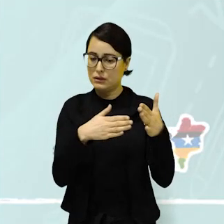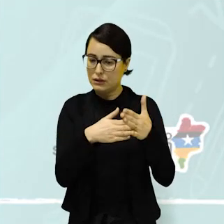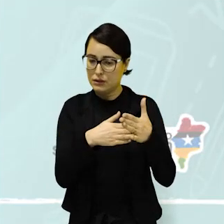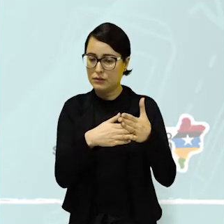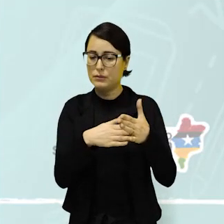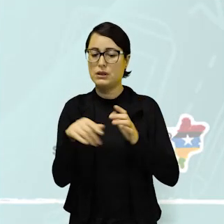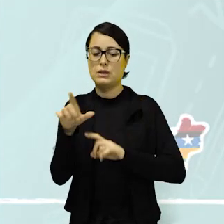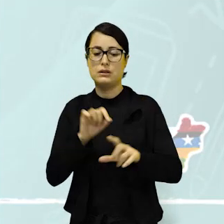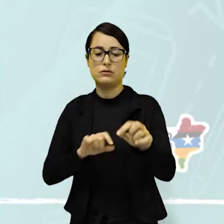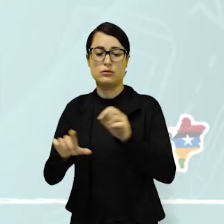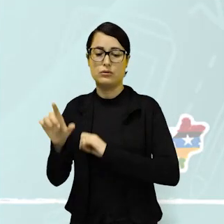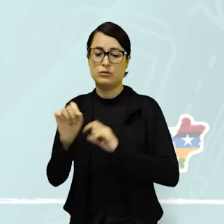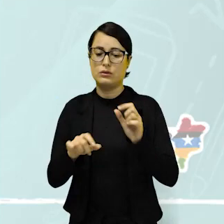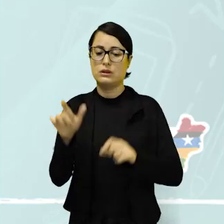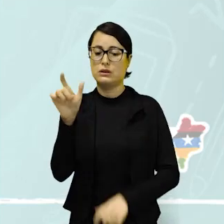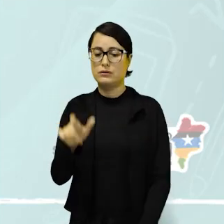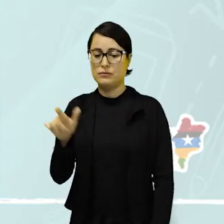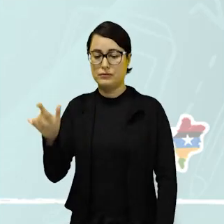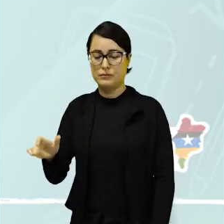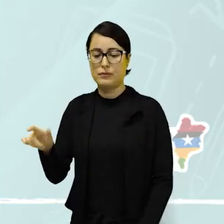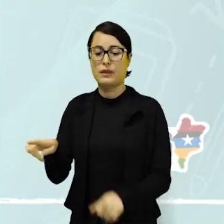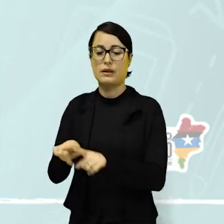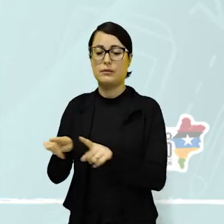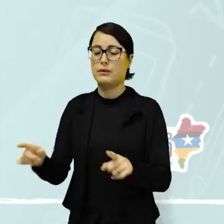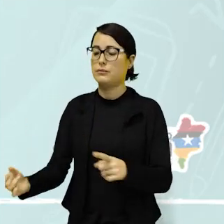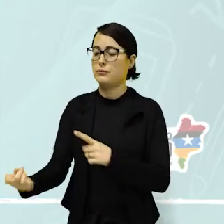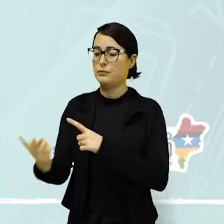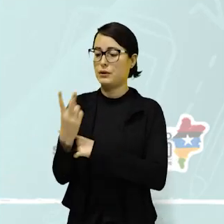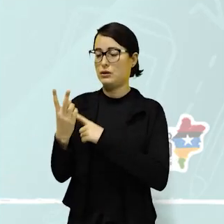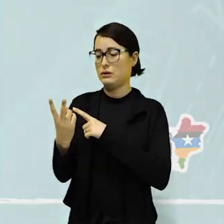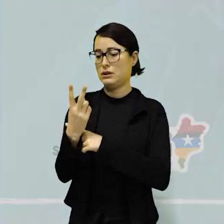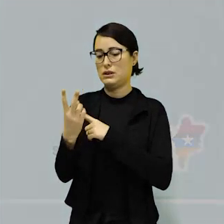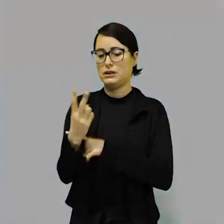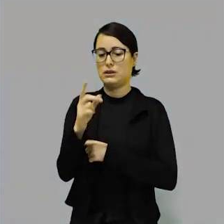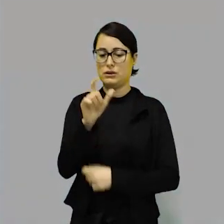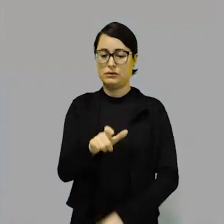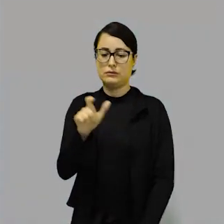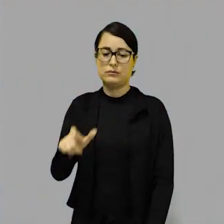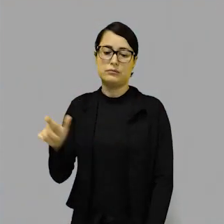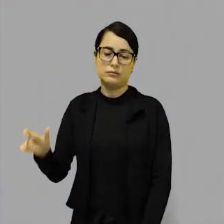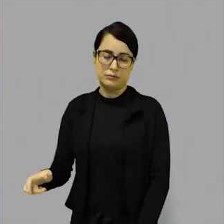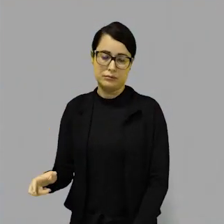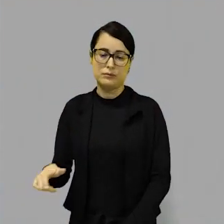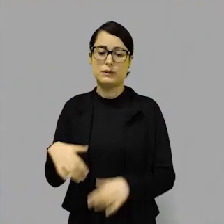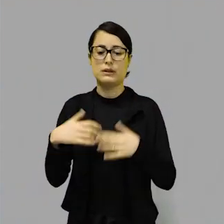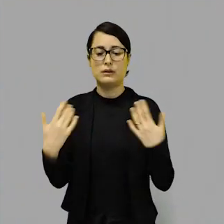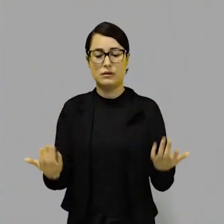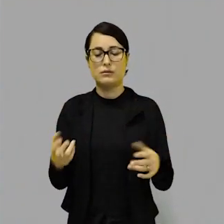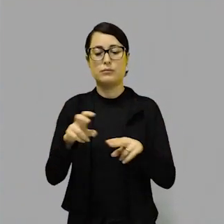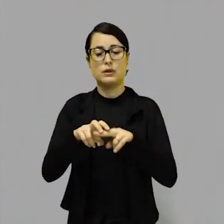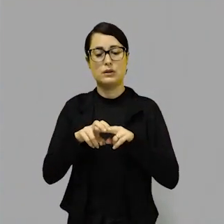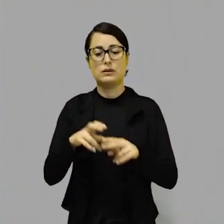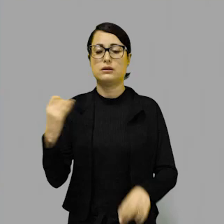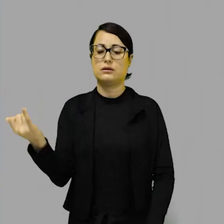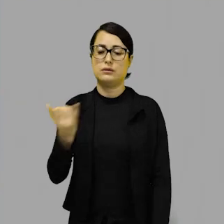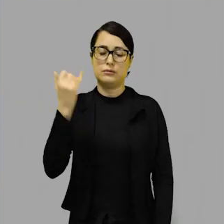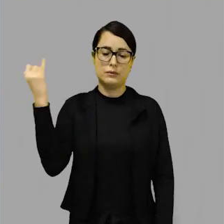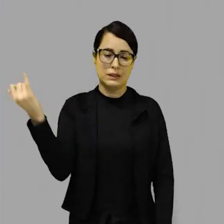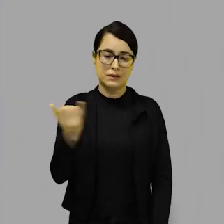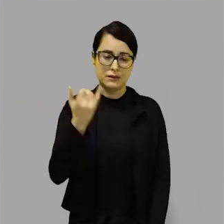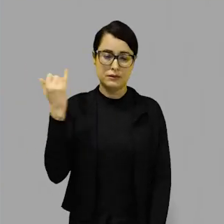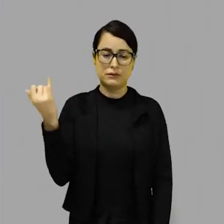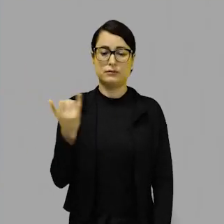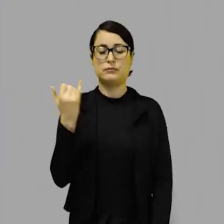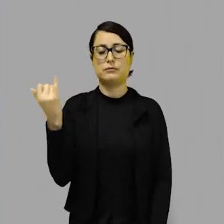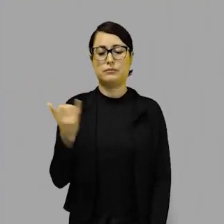escolha individual e, ao mesmo tempo, protegem os indivíduos também. Por isso que são fundamentais para a